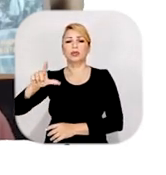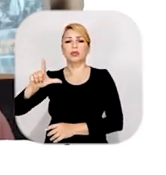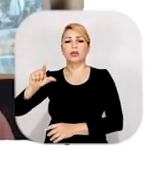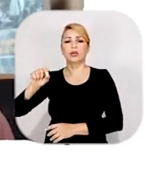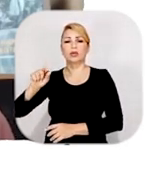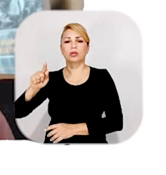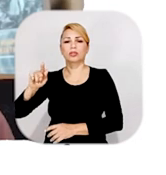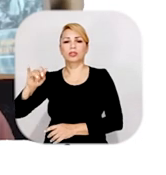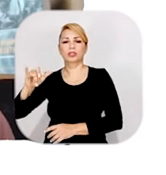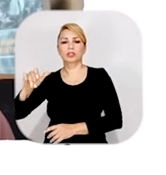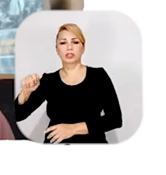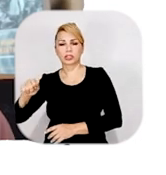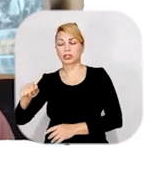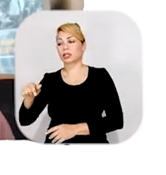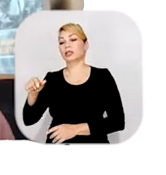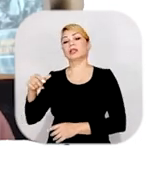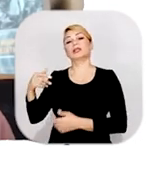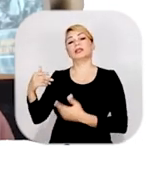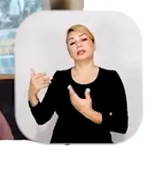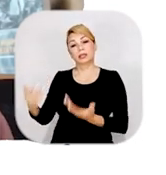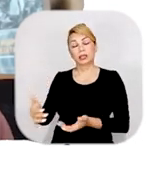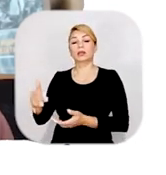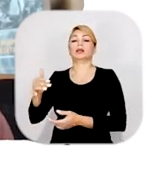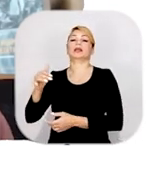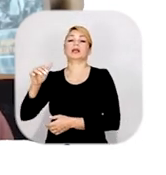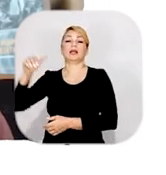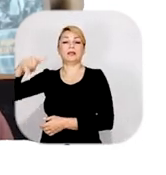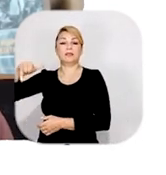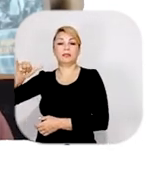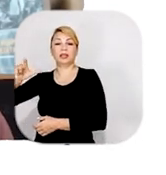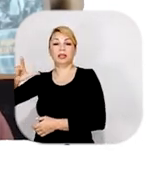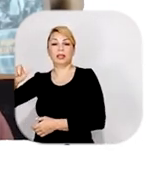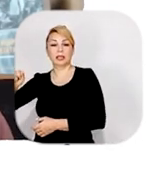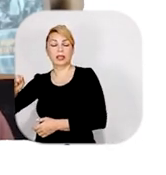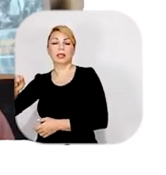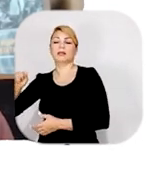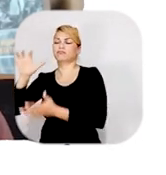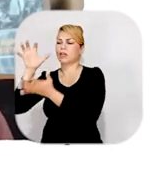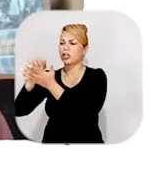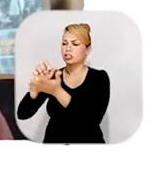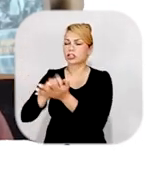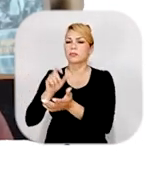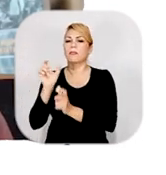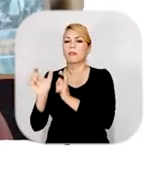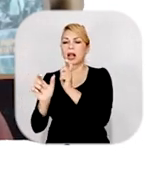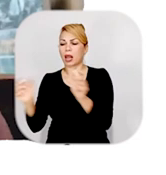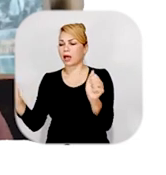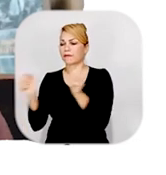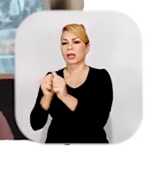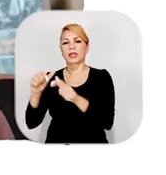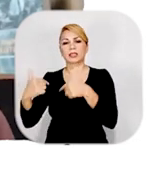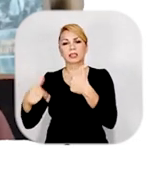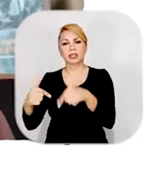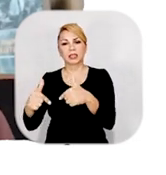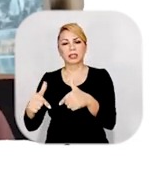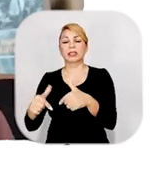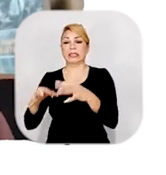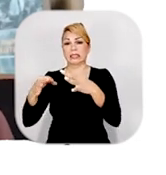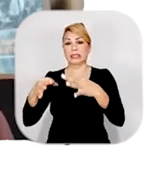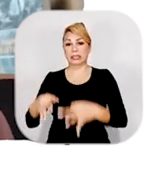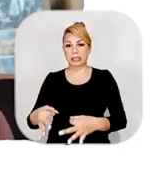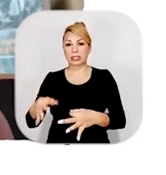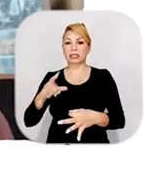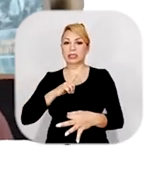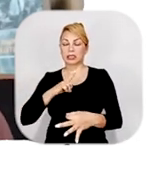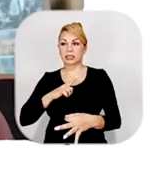fez contribuições para a etnologia, com lista de palavras, né? Então, isso aí, com certeza, eles tinham